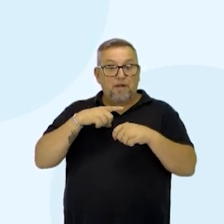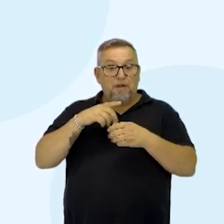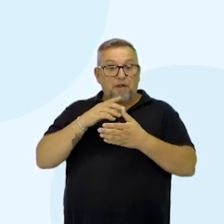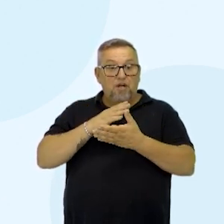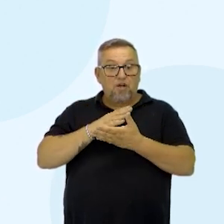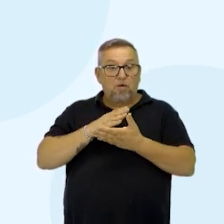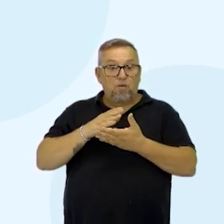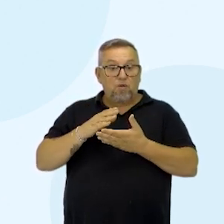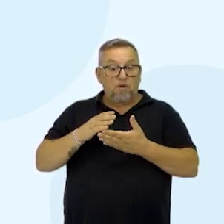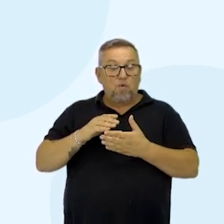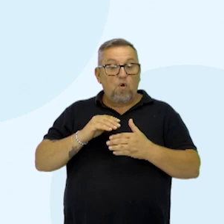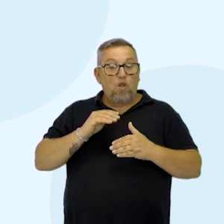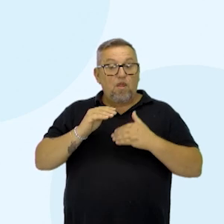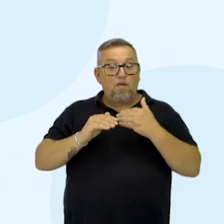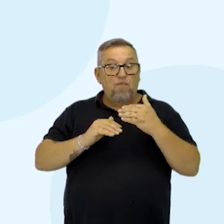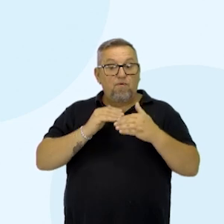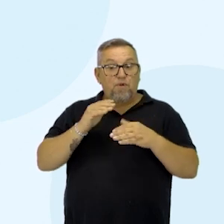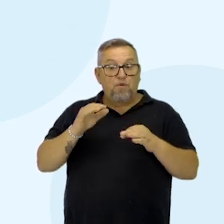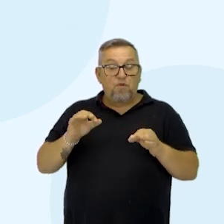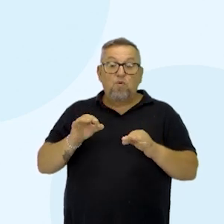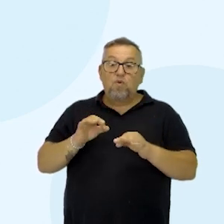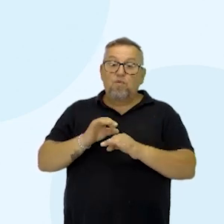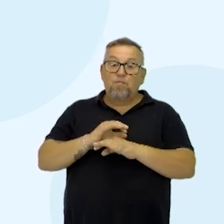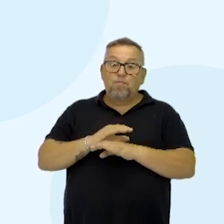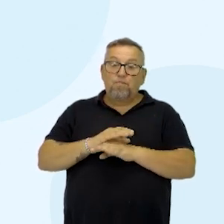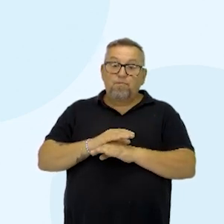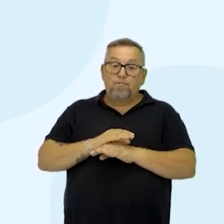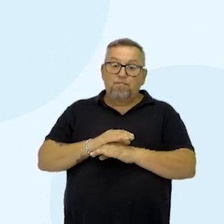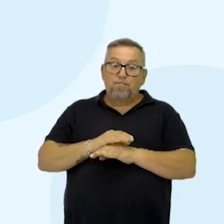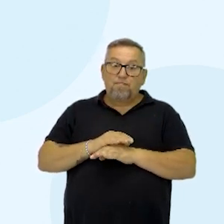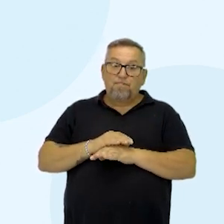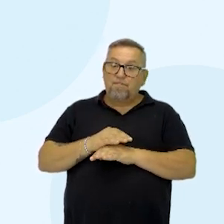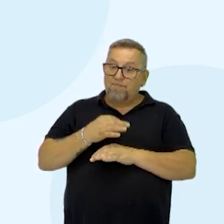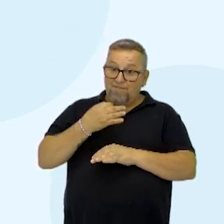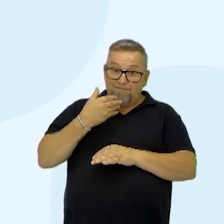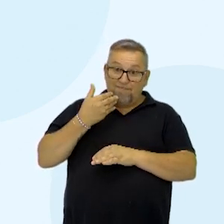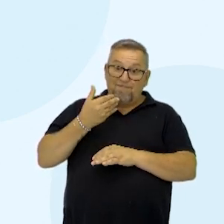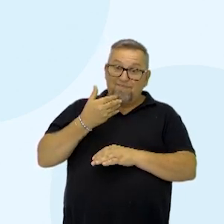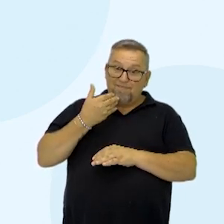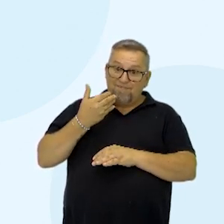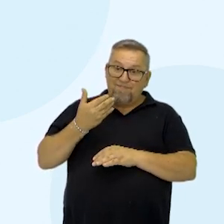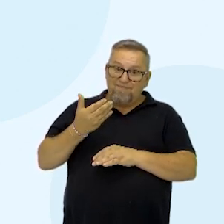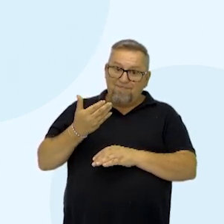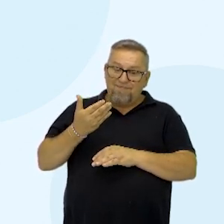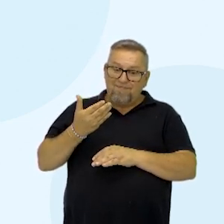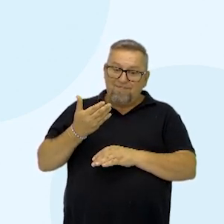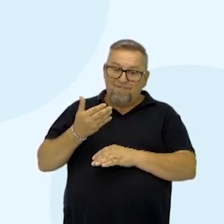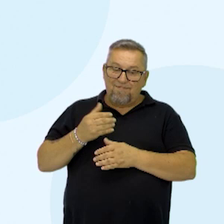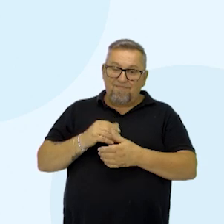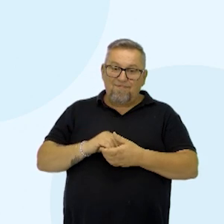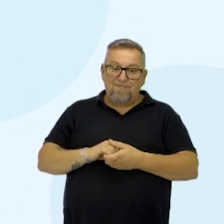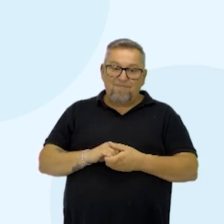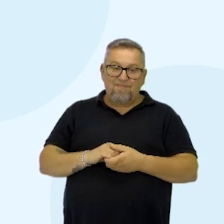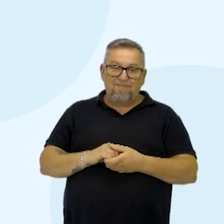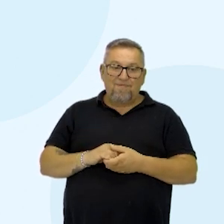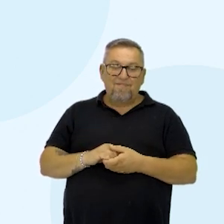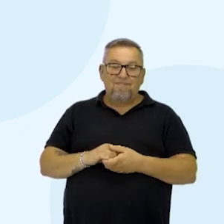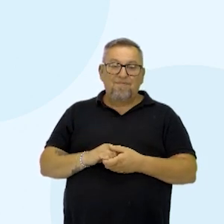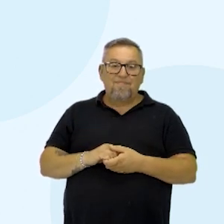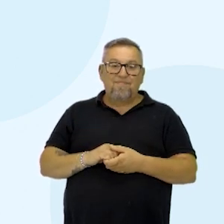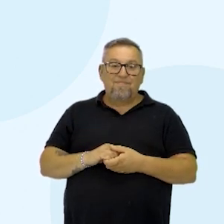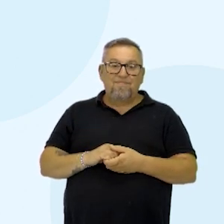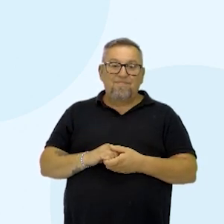precisa ter introdução, desenvolvimento e conclusão. Eu acho que é fácil. Produção, libera aí, por favor. Vamos ver se eles conseguem.